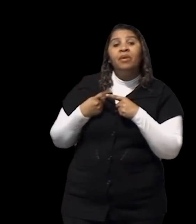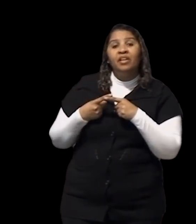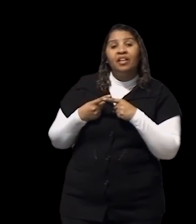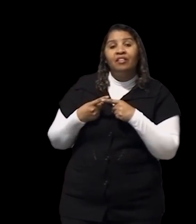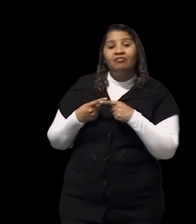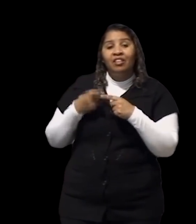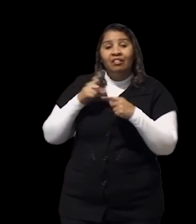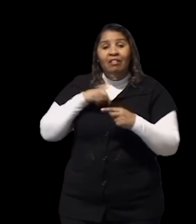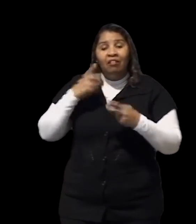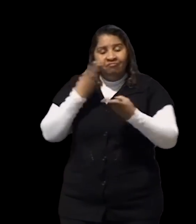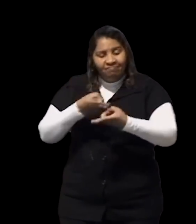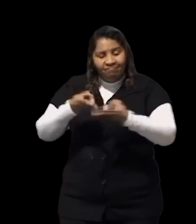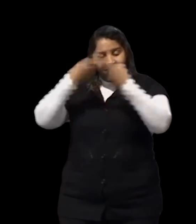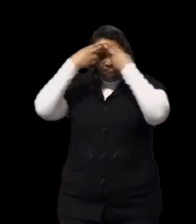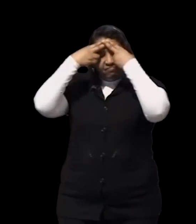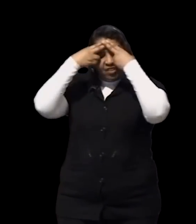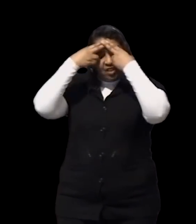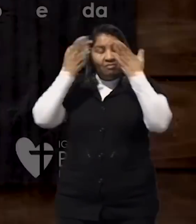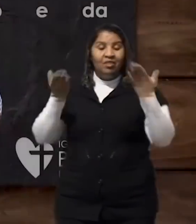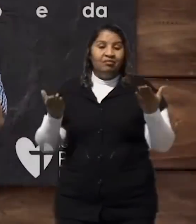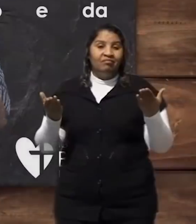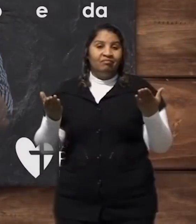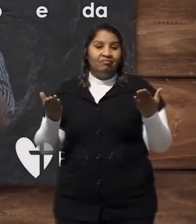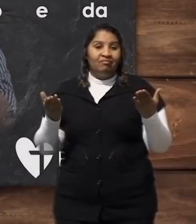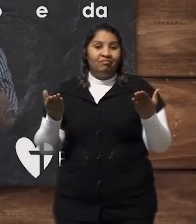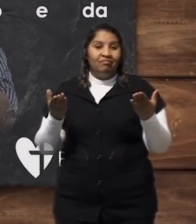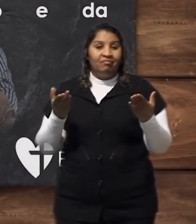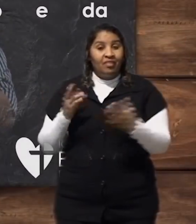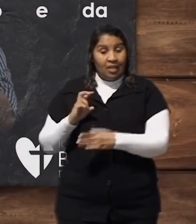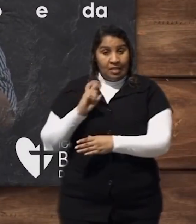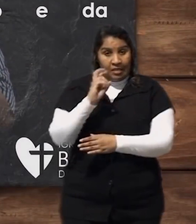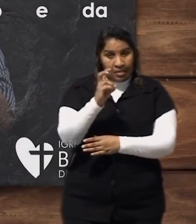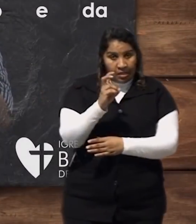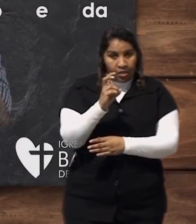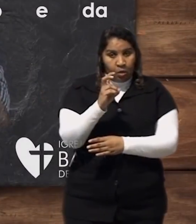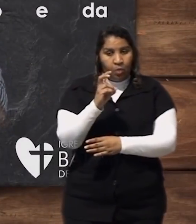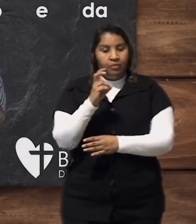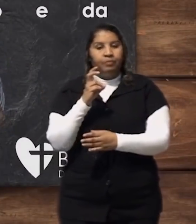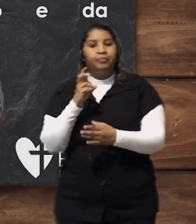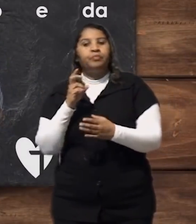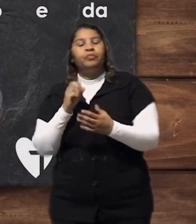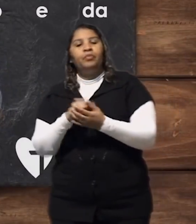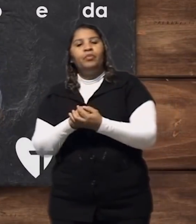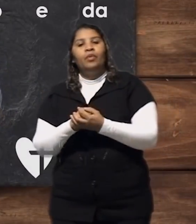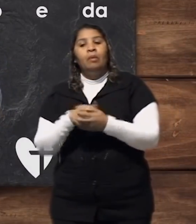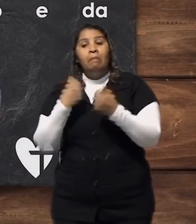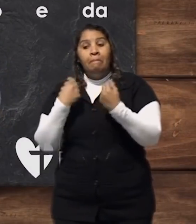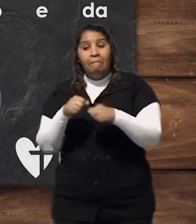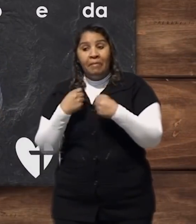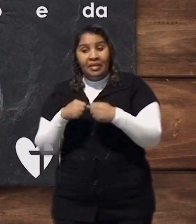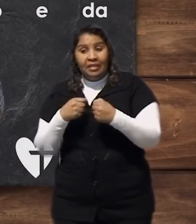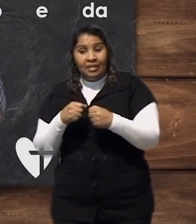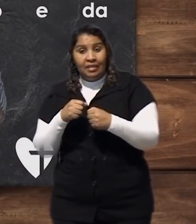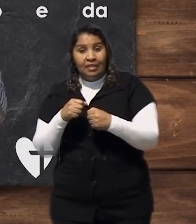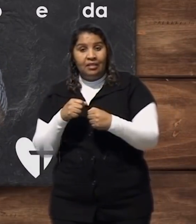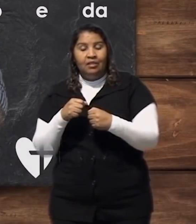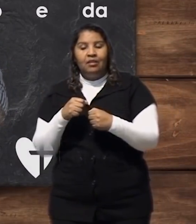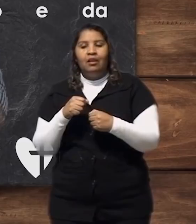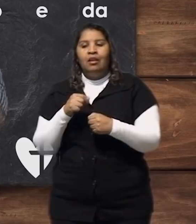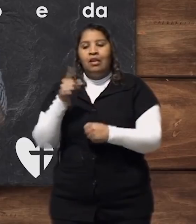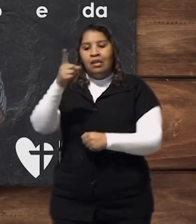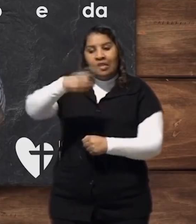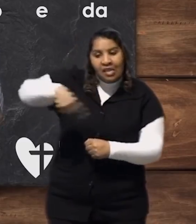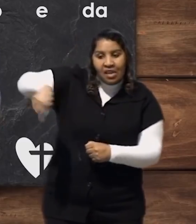tá traumatizada e por fim o ovo foi alguém que depende do reconhecimento e da aprovação